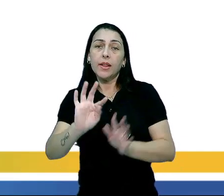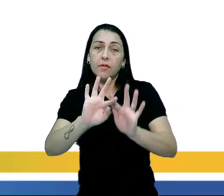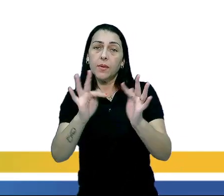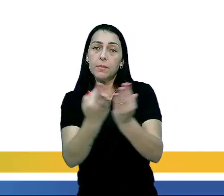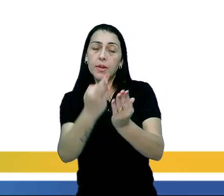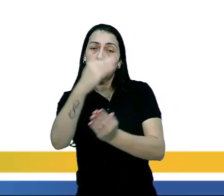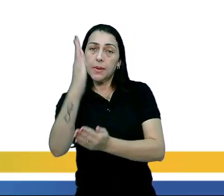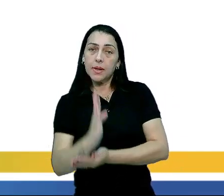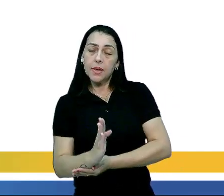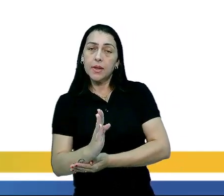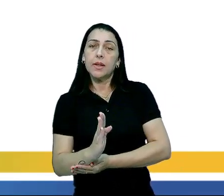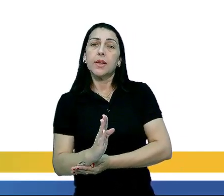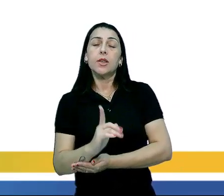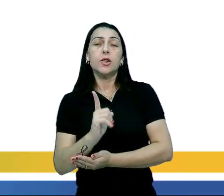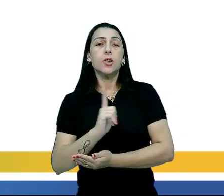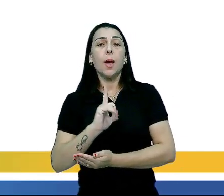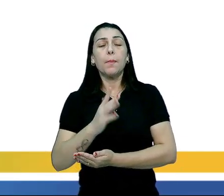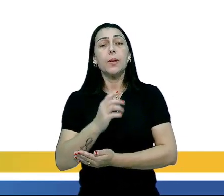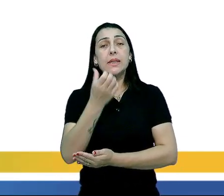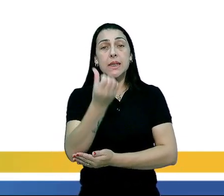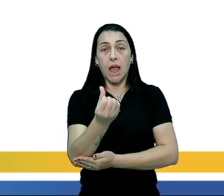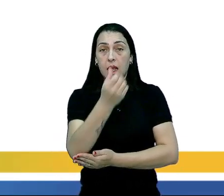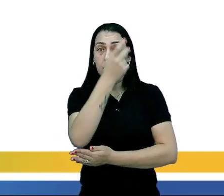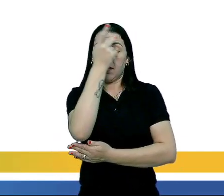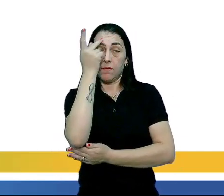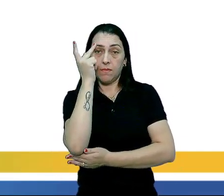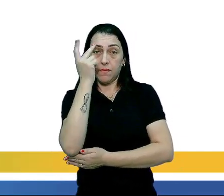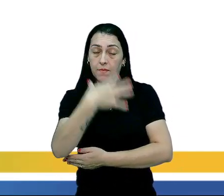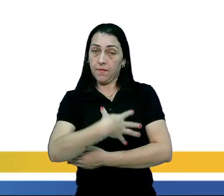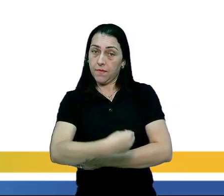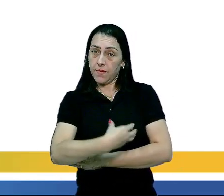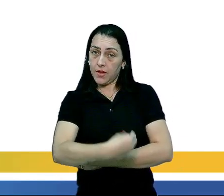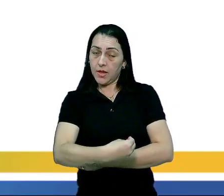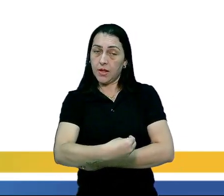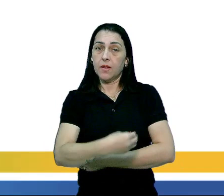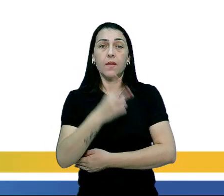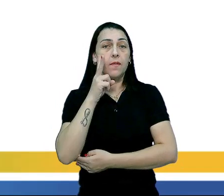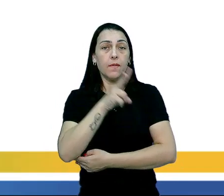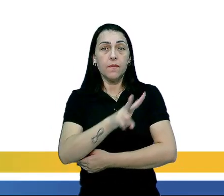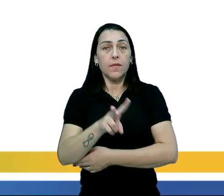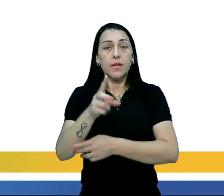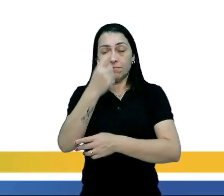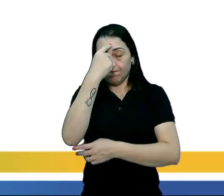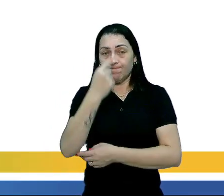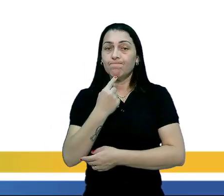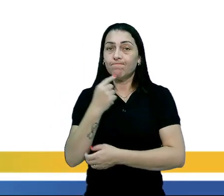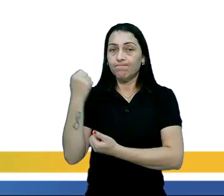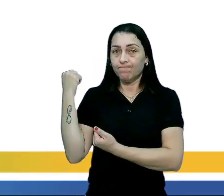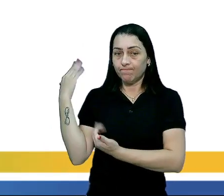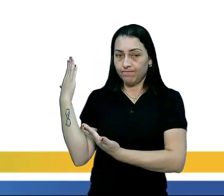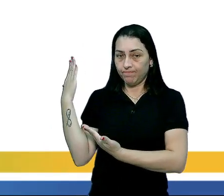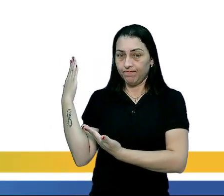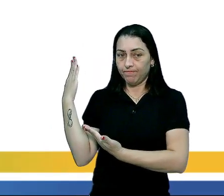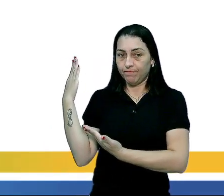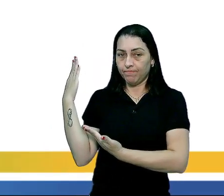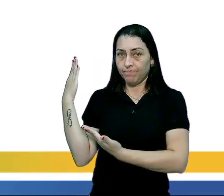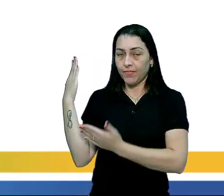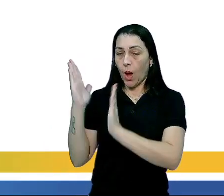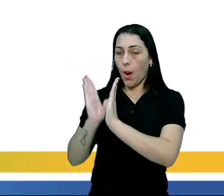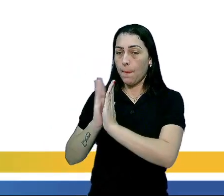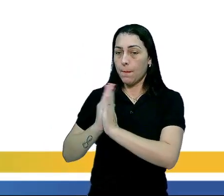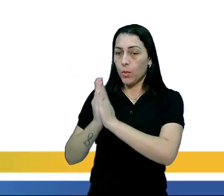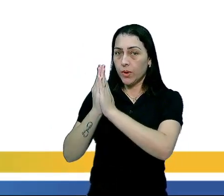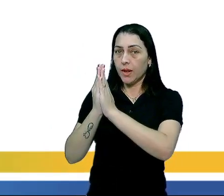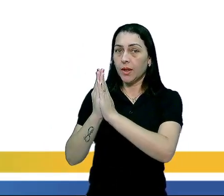famílias brasileiras, as famílias tinham em média aí 6 filhos, conforme vocês vão observar na imagem. Na imagem, o bonequinho ainda